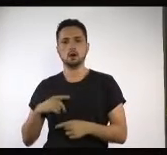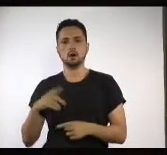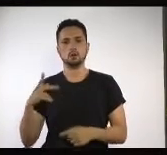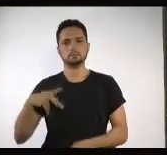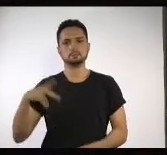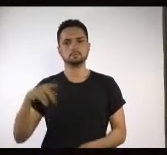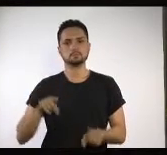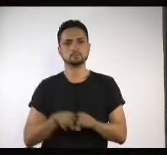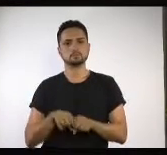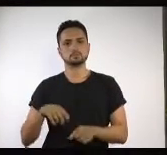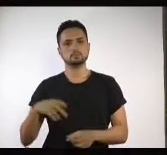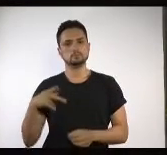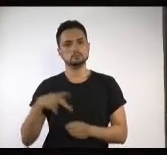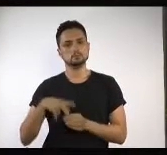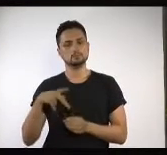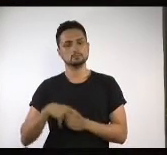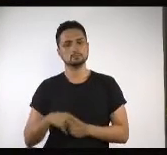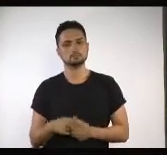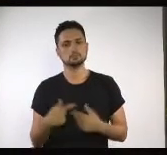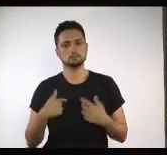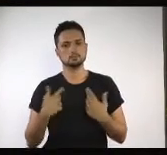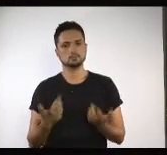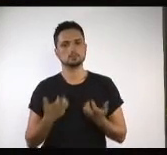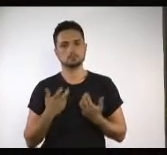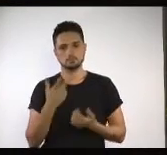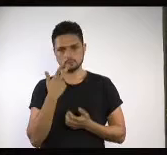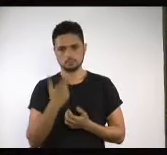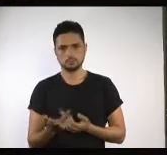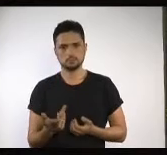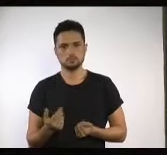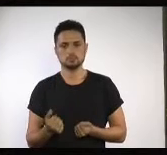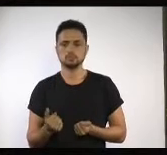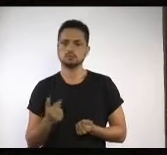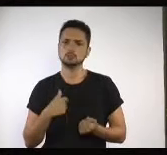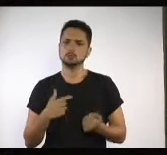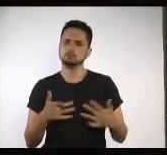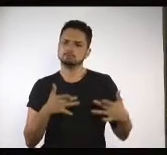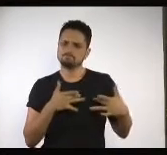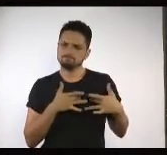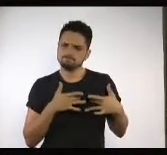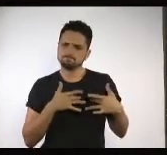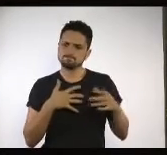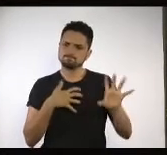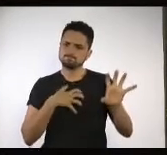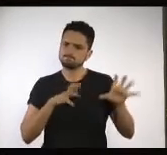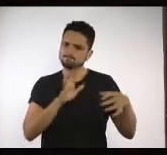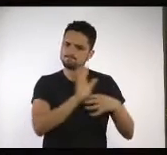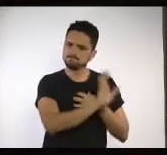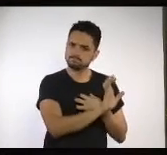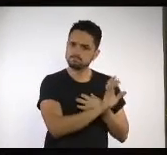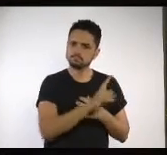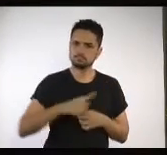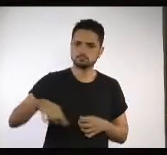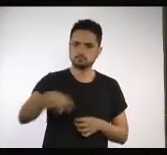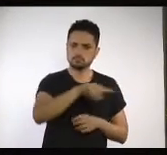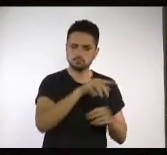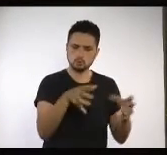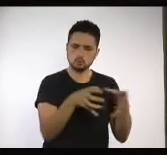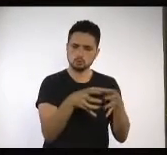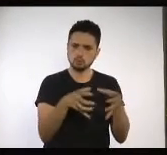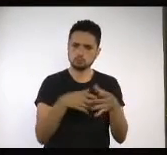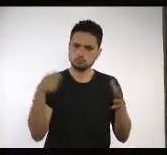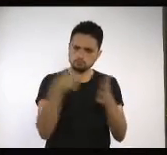Por isso, quero aqui manifestar toda a solidariedade à luta desta categoria,